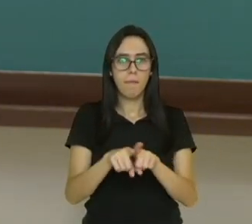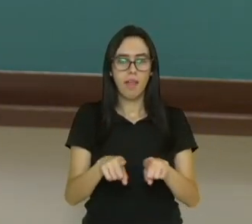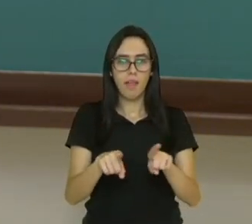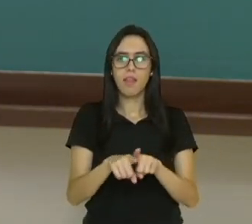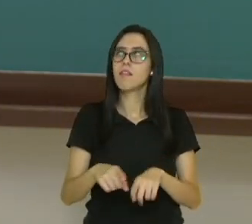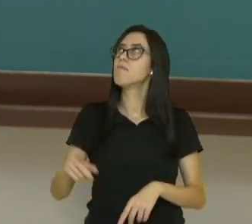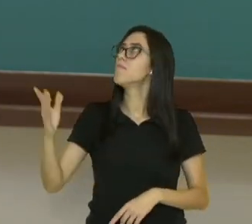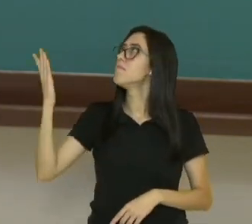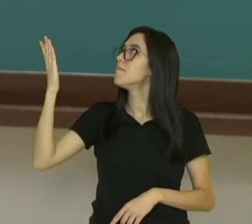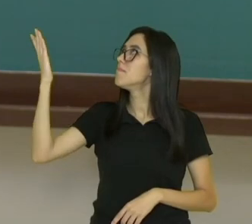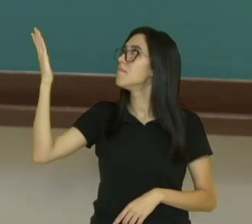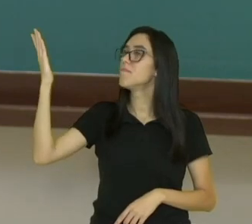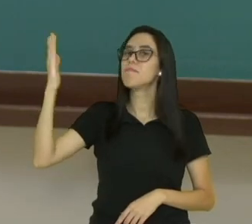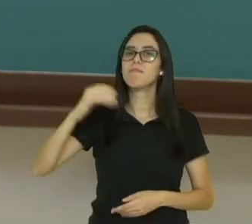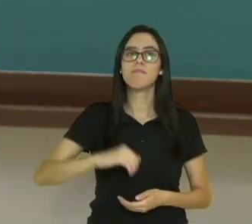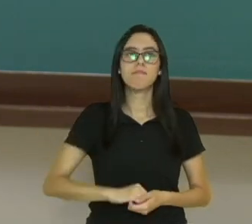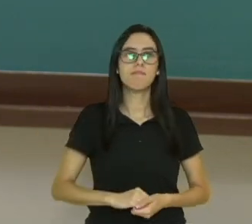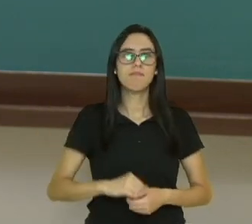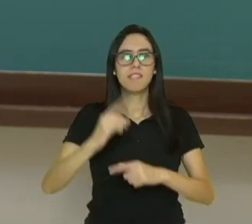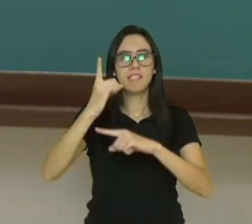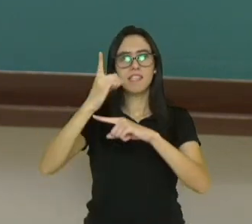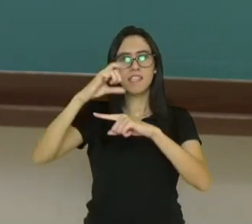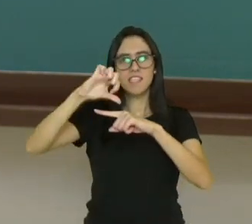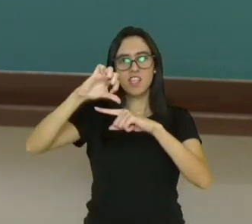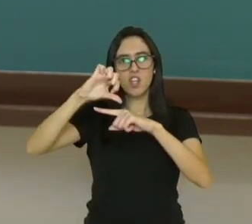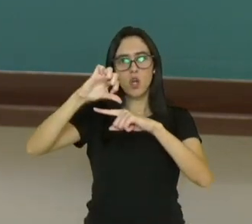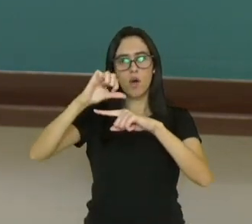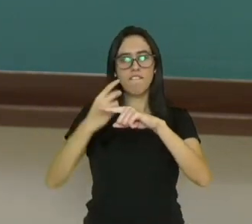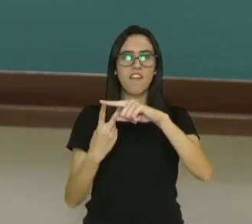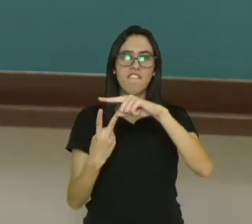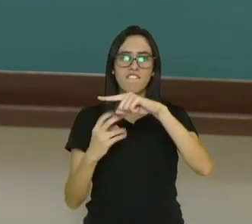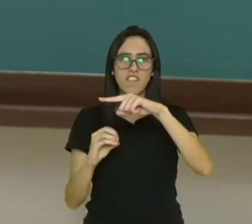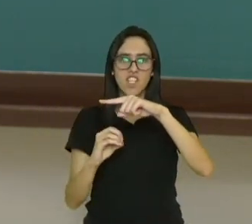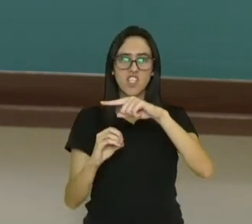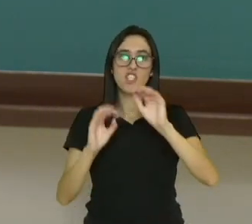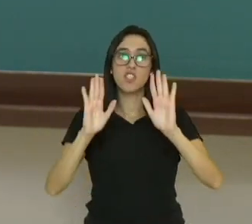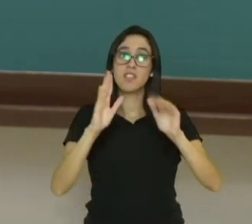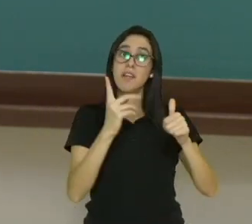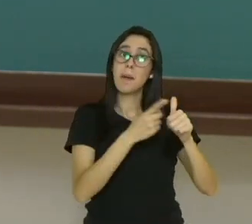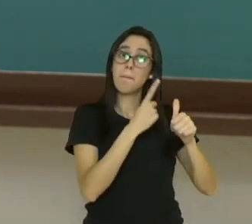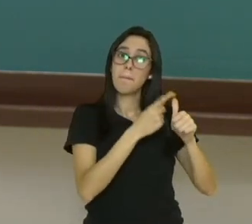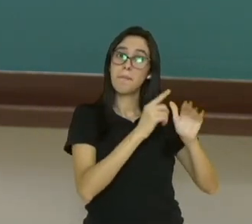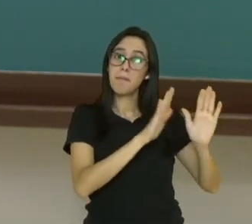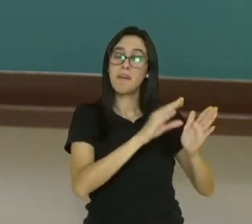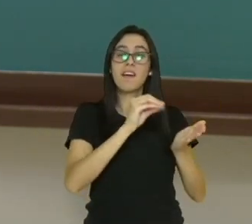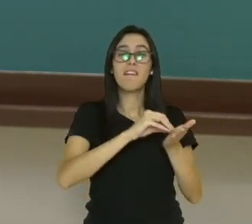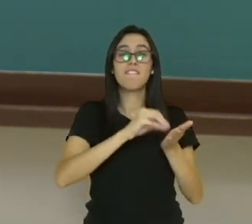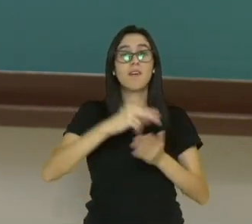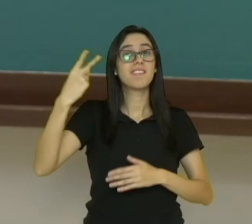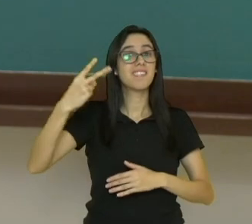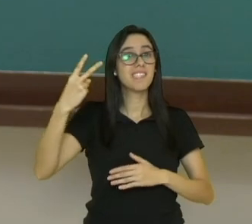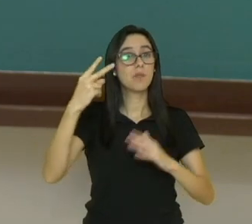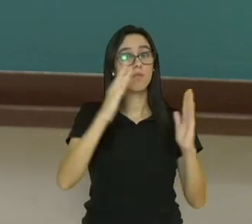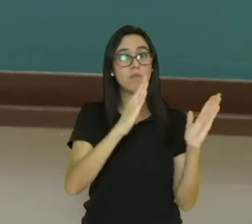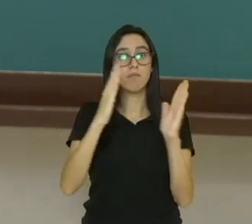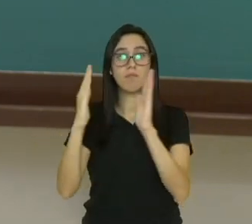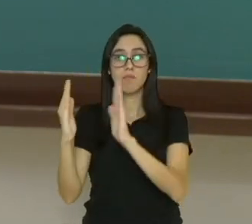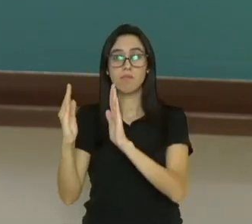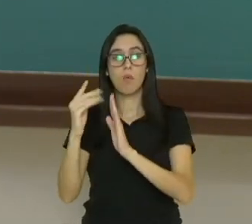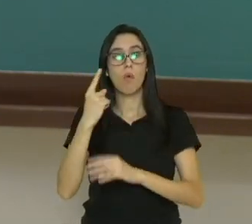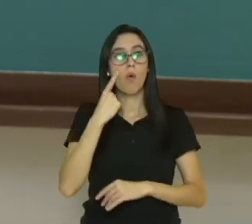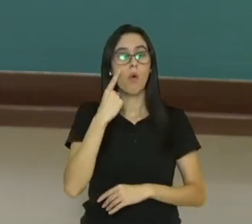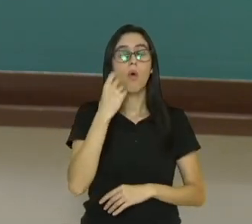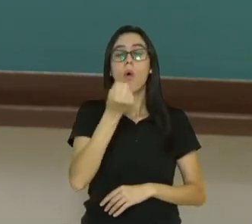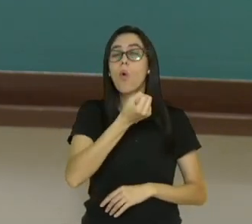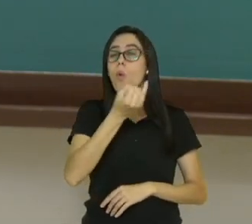14 mais 5, 19 20avos. Mas essa era a primeira parte. Tem a segunda, né? Eu preciso saber